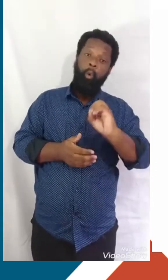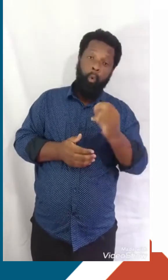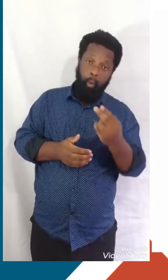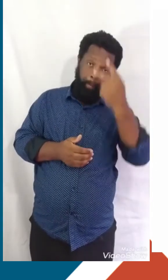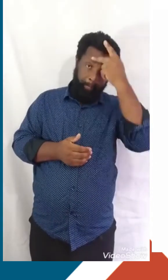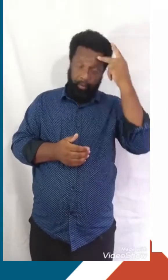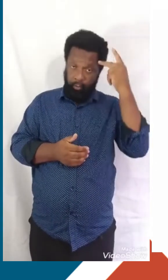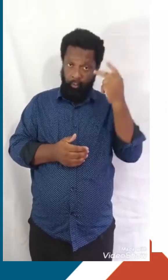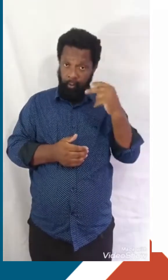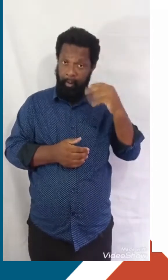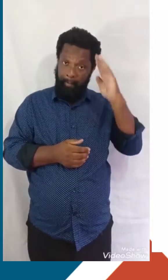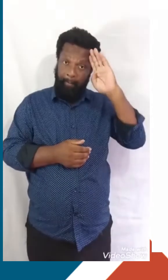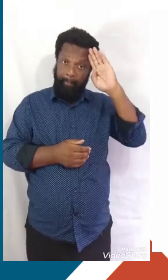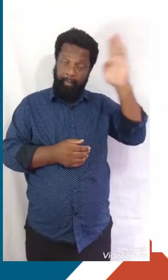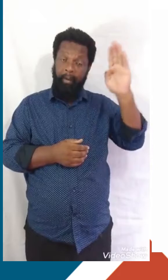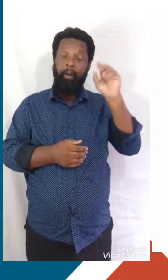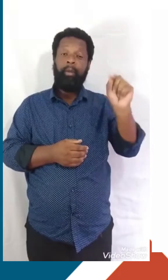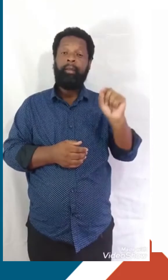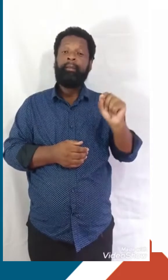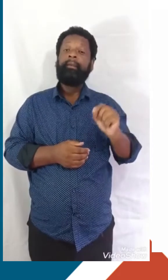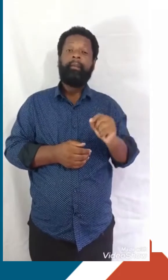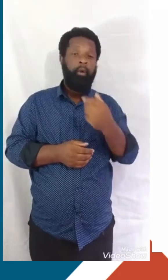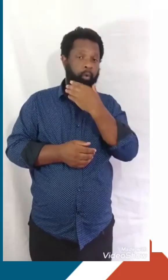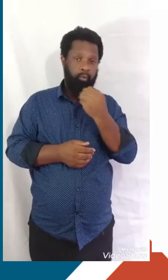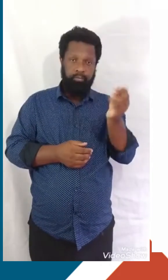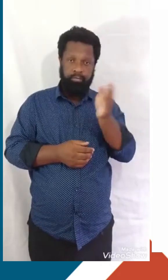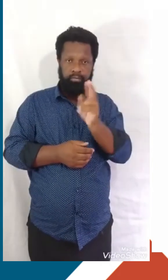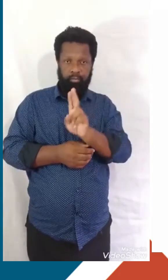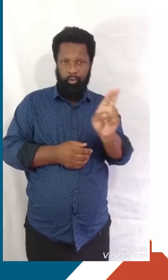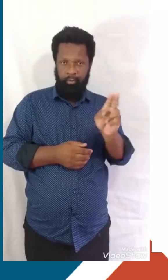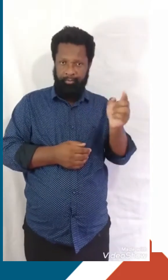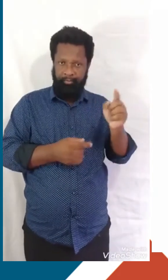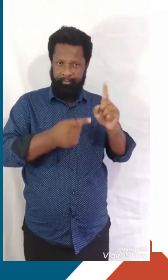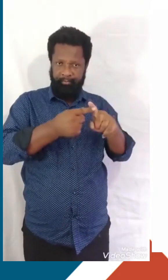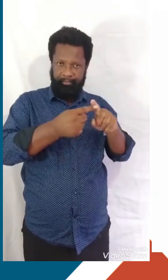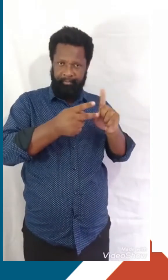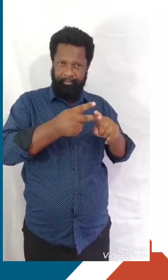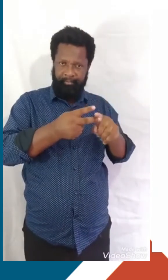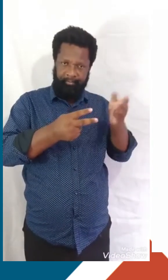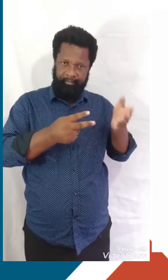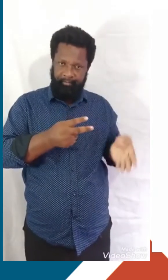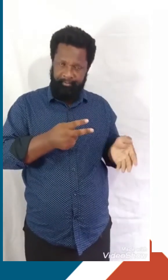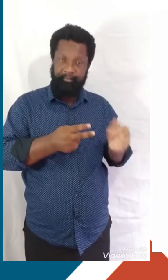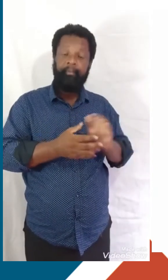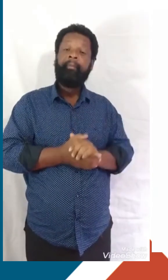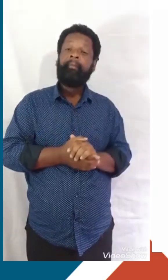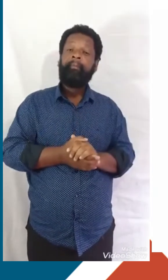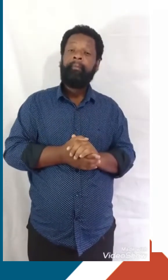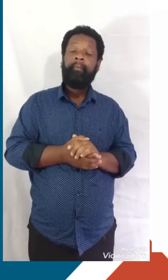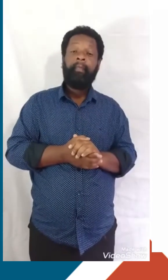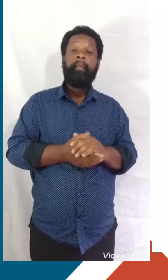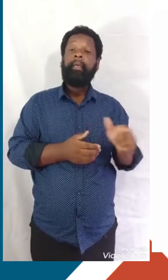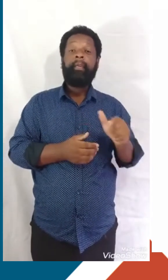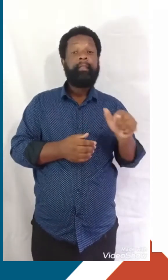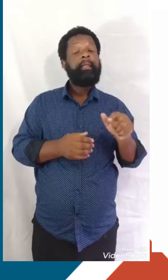principais representantes os poetas Mário Cassiano Ricardo, e a proposta